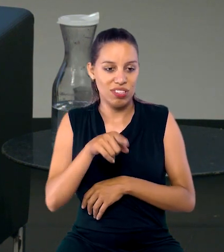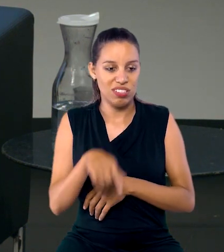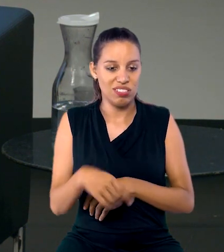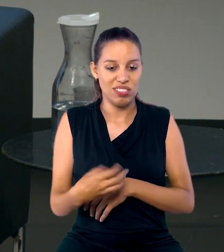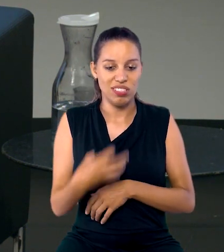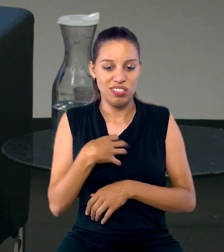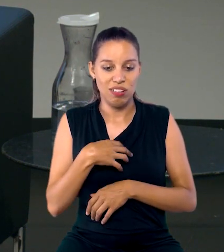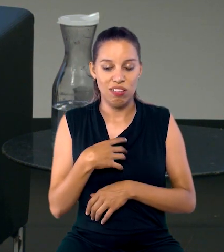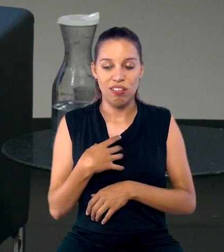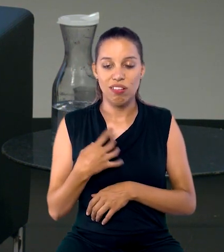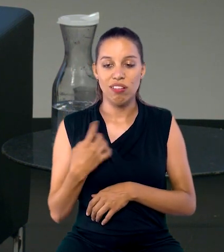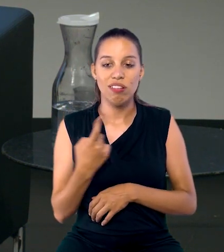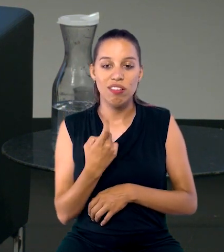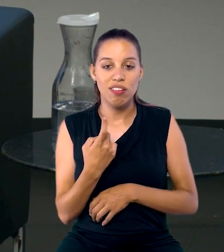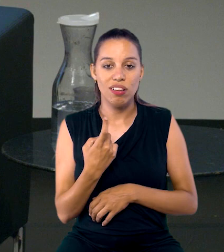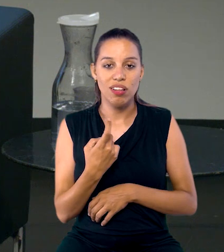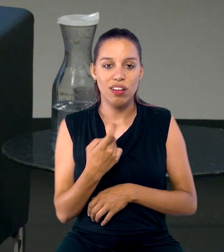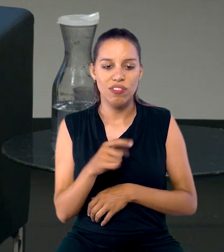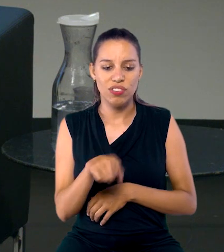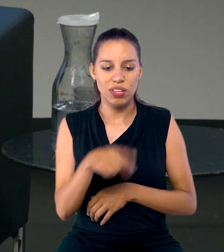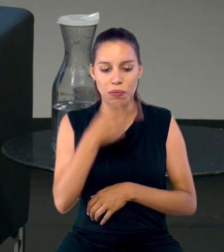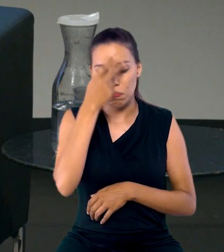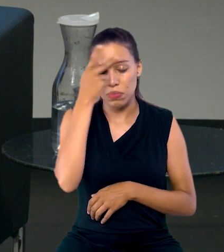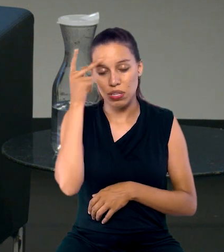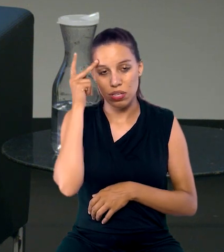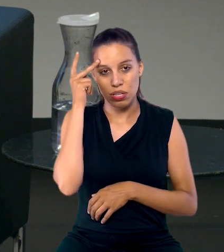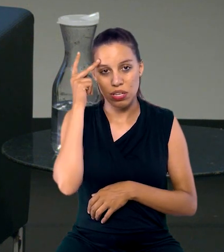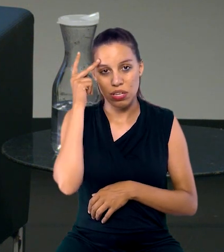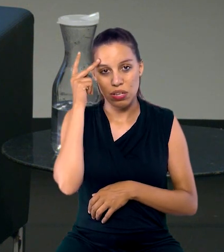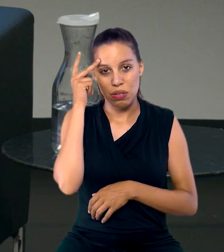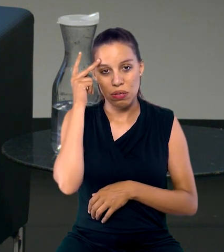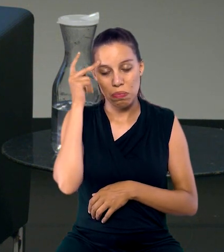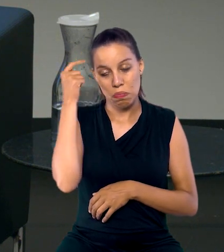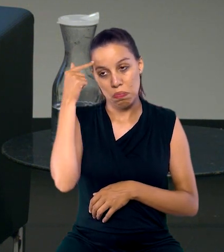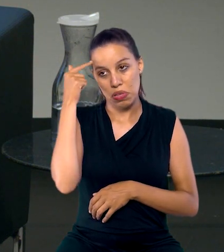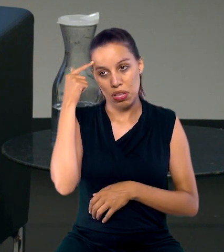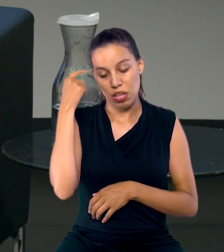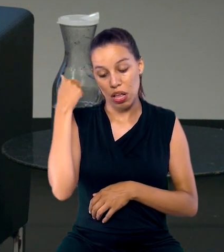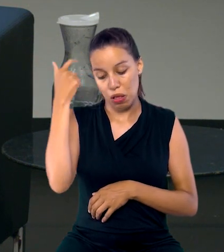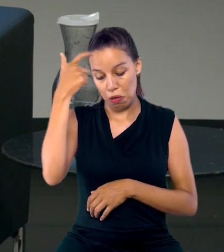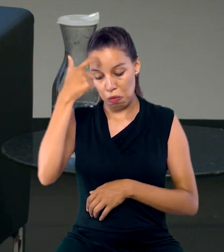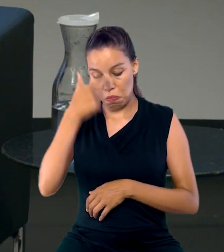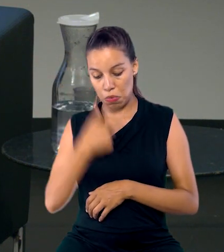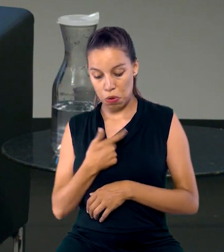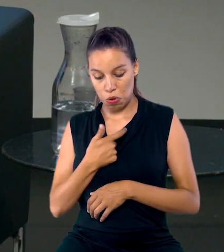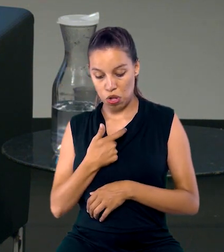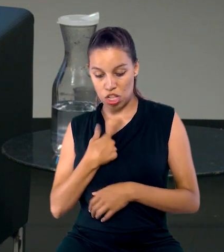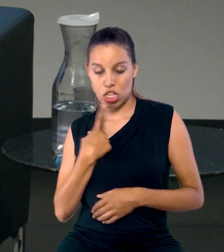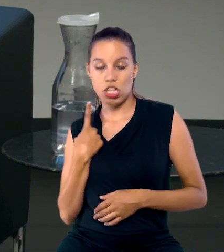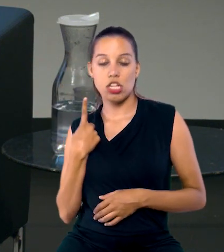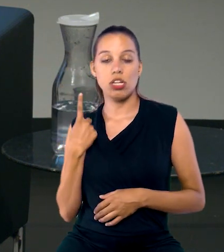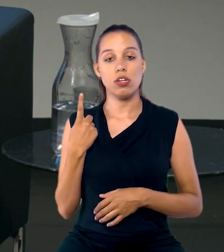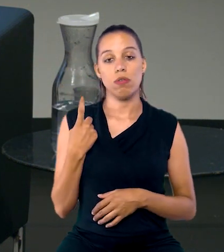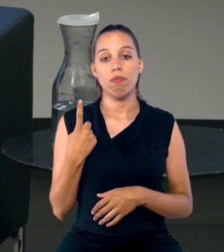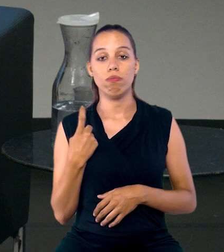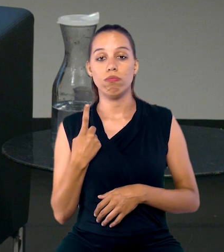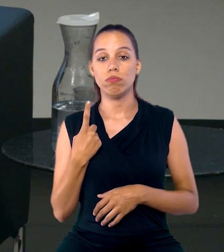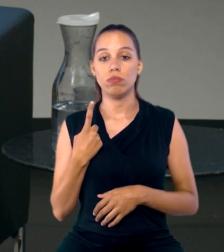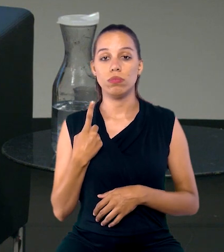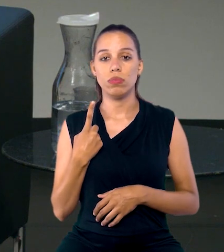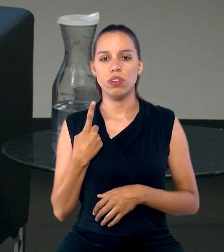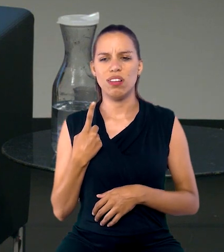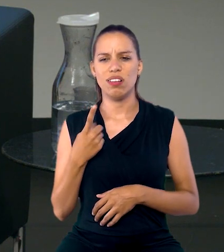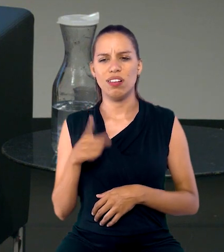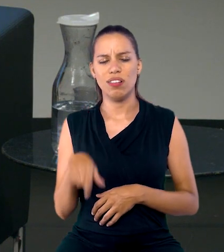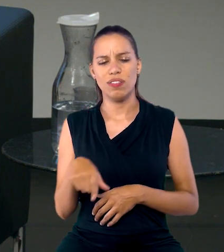grão de areia se tu compra essa ideia do indivíduo. Que é a ideia do capitalismo, que vai te fazer